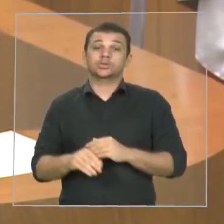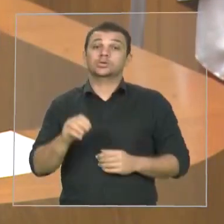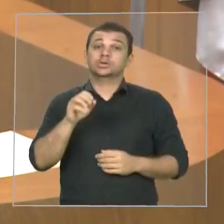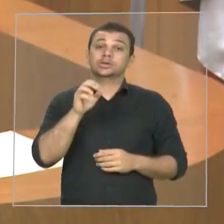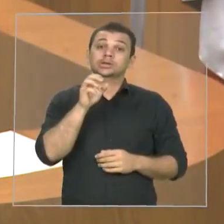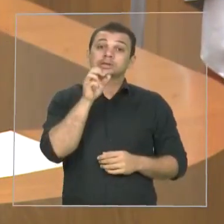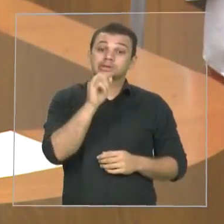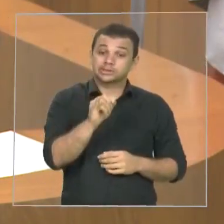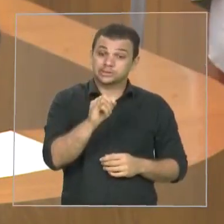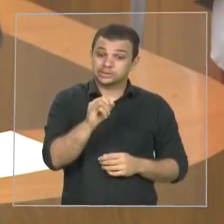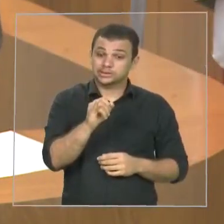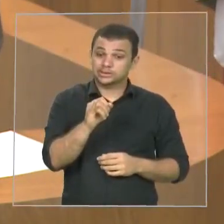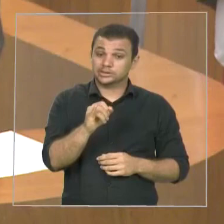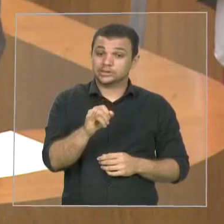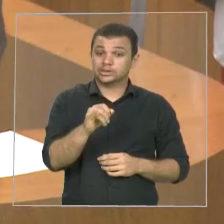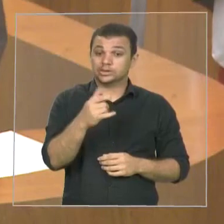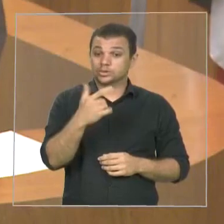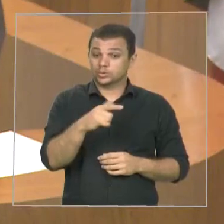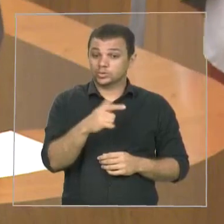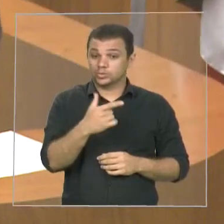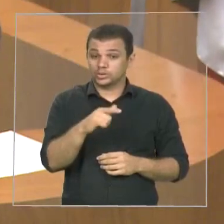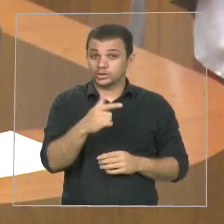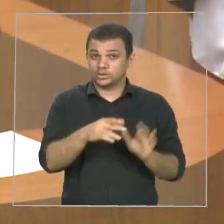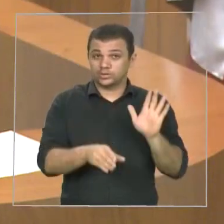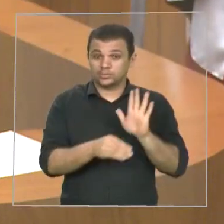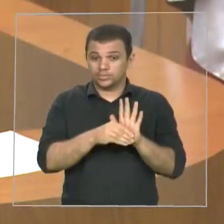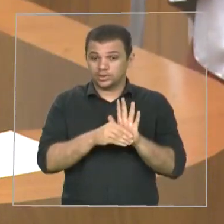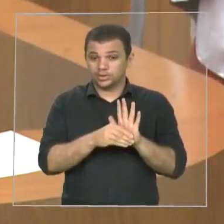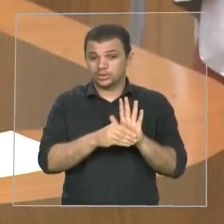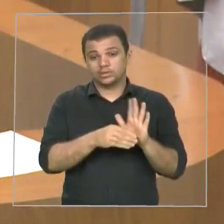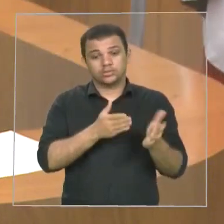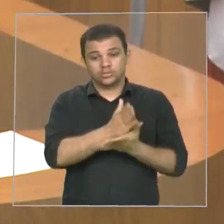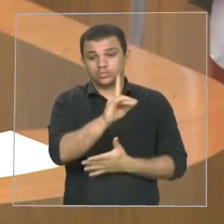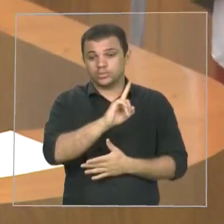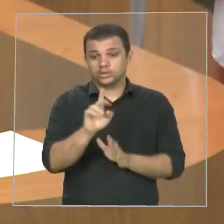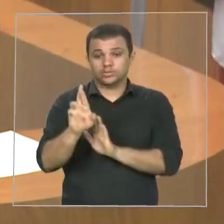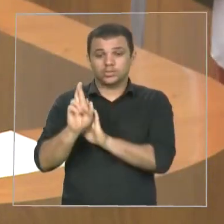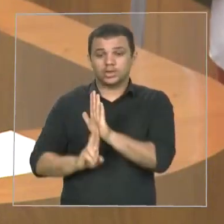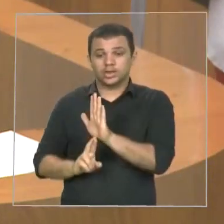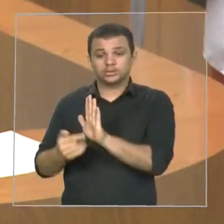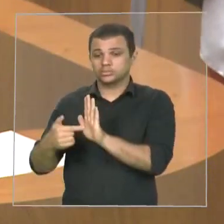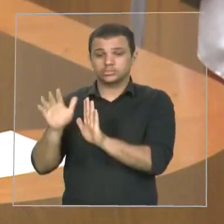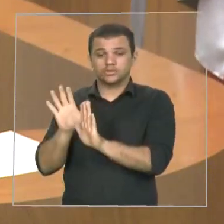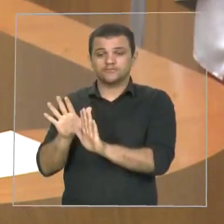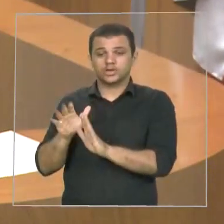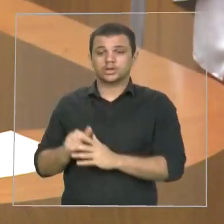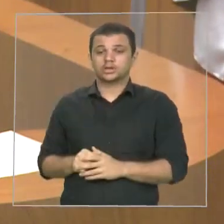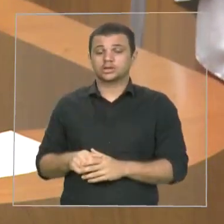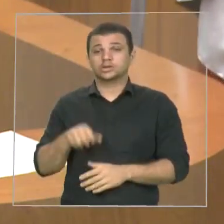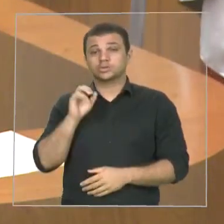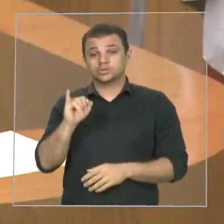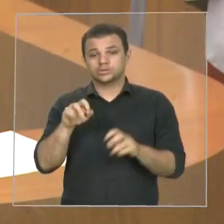original continua valendo. E se, com todo respeito a Vossa Excelência, se não for essa interpretação da